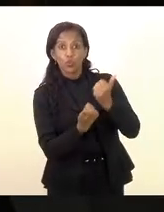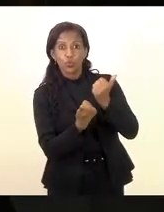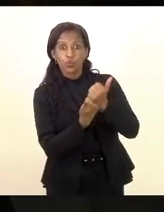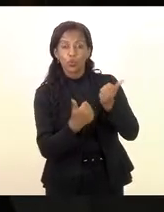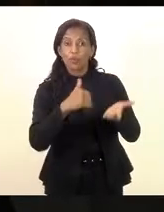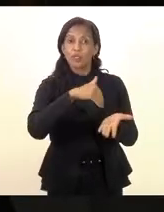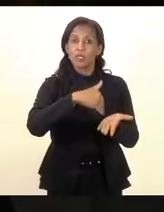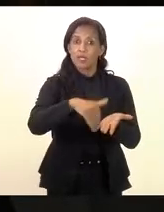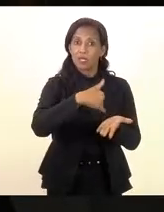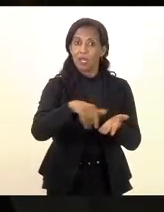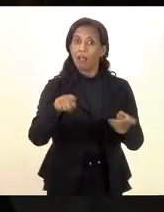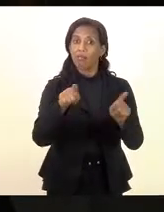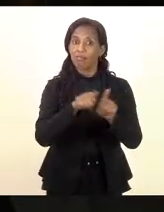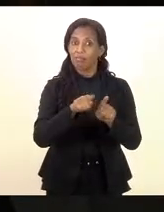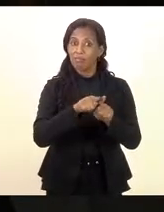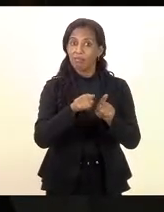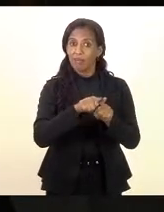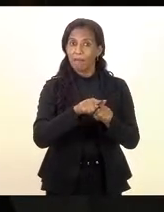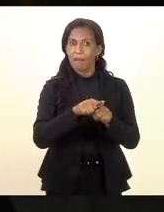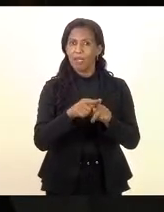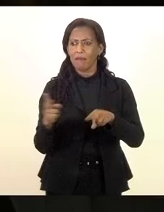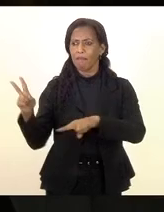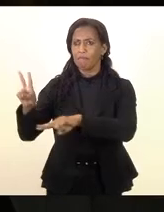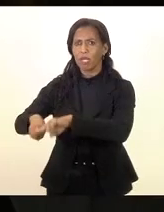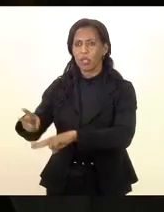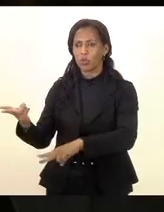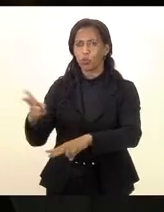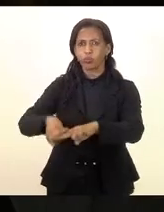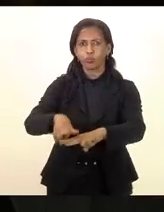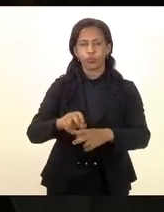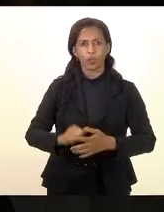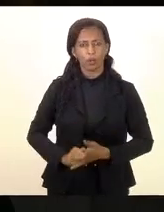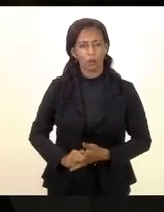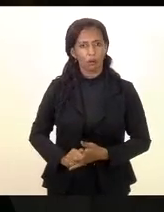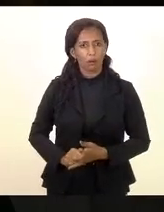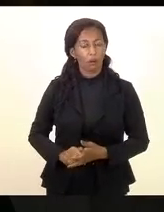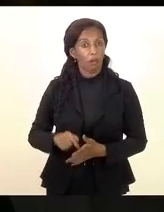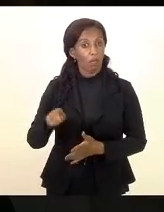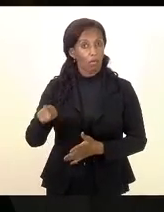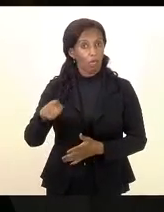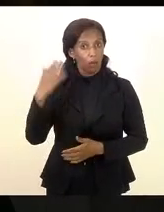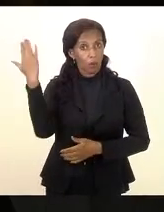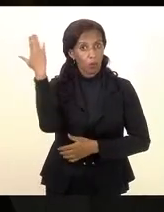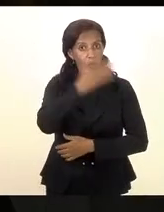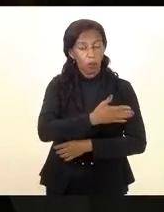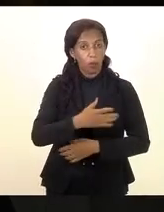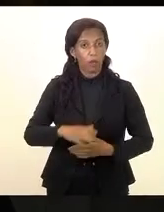afastados e presos isso é uma constatação